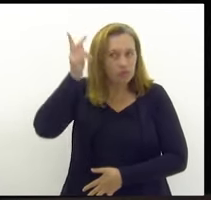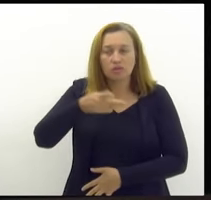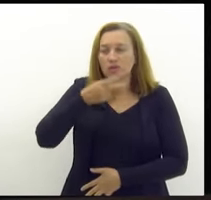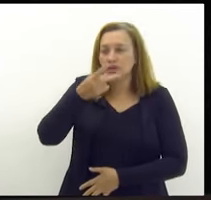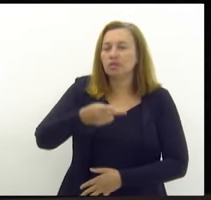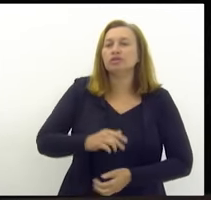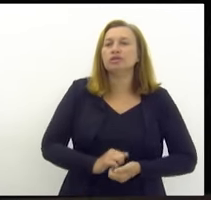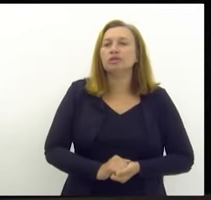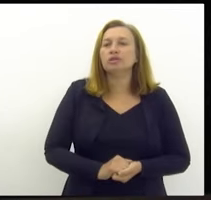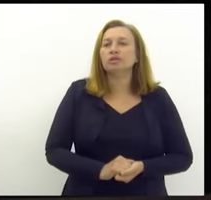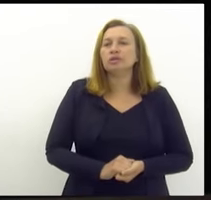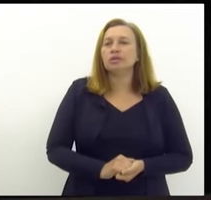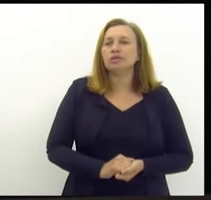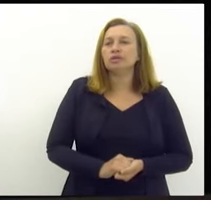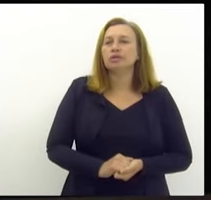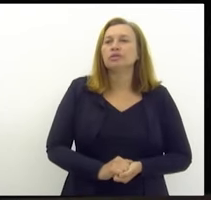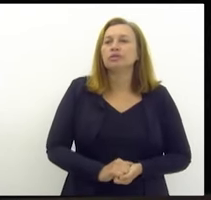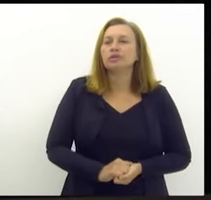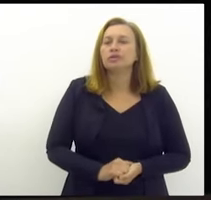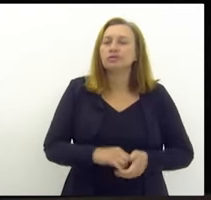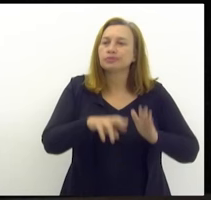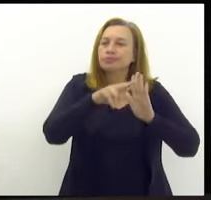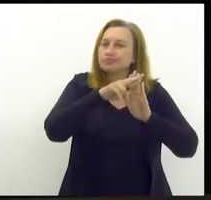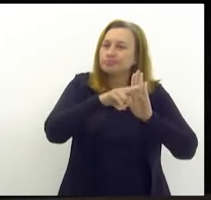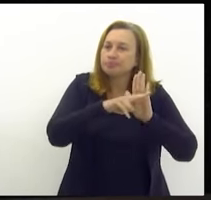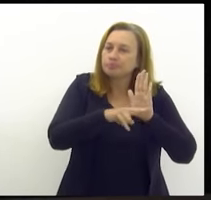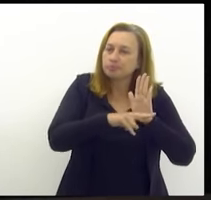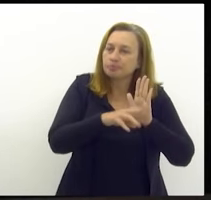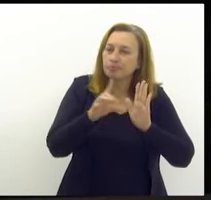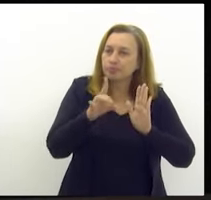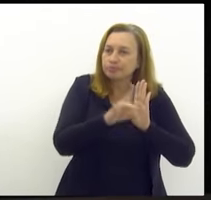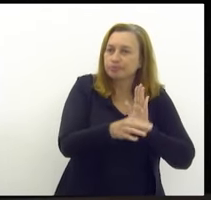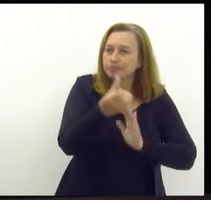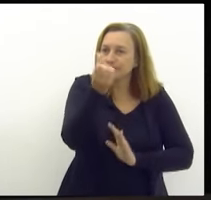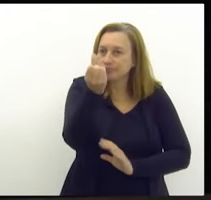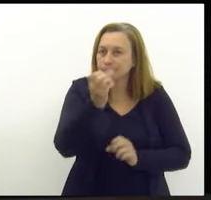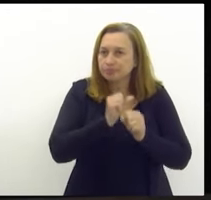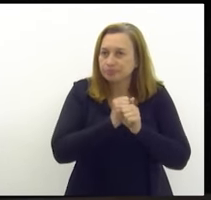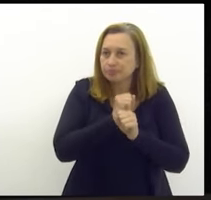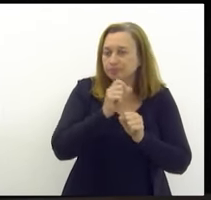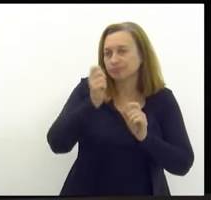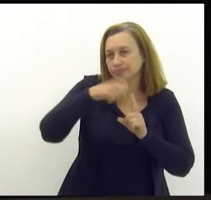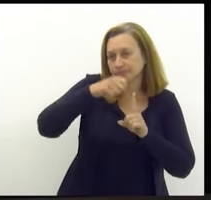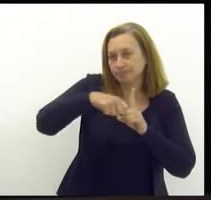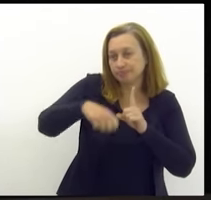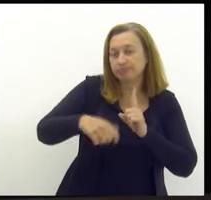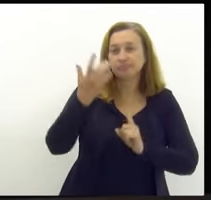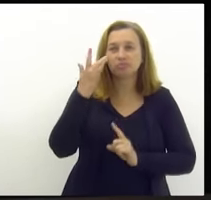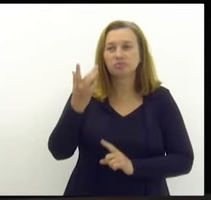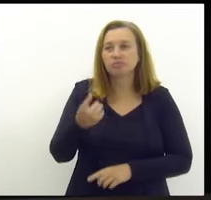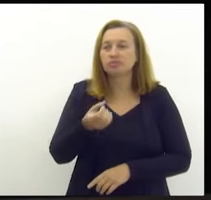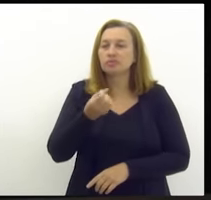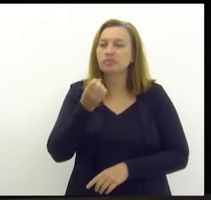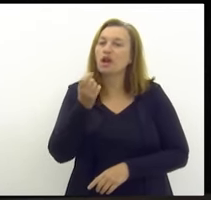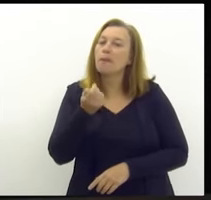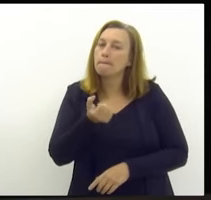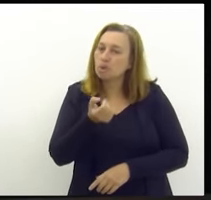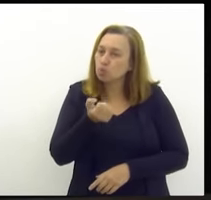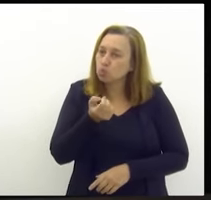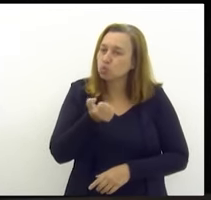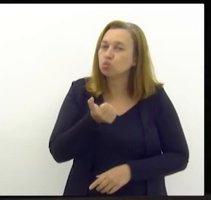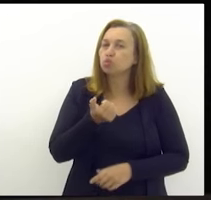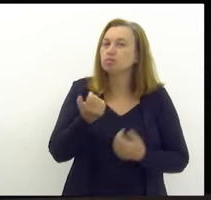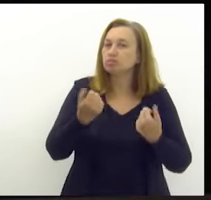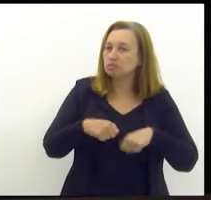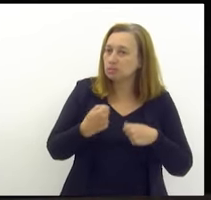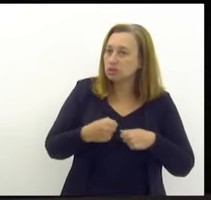gente estabelecer como métrica os últimos se meses mas eu acho que é pouco eu acho que a gente tem que estabelecer